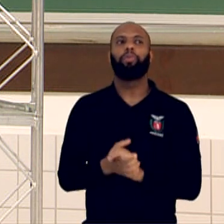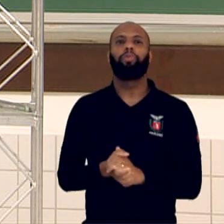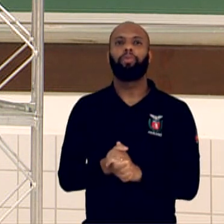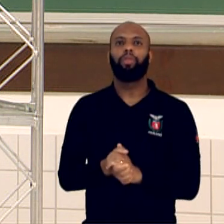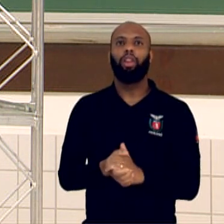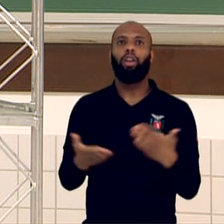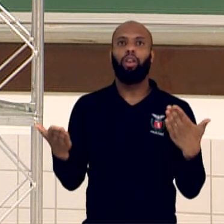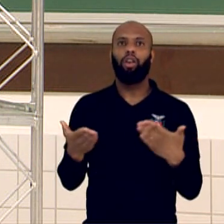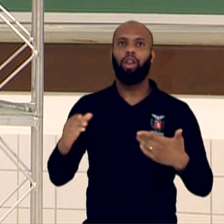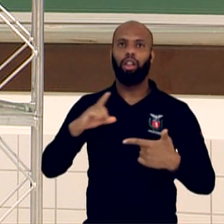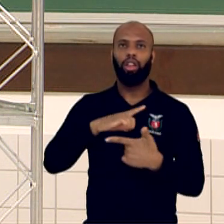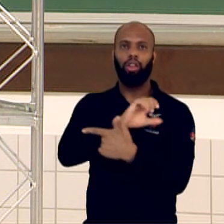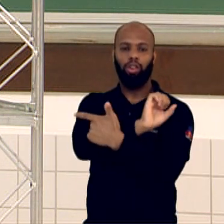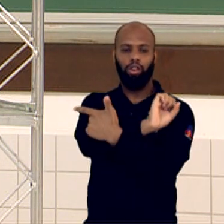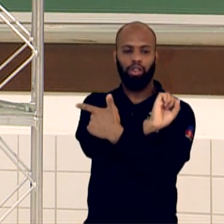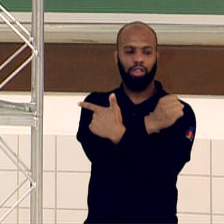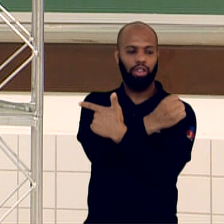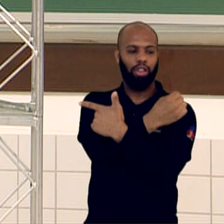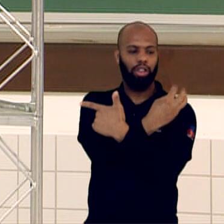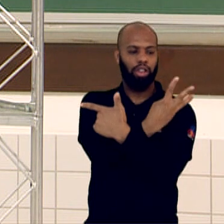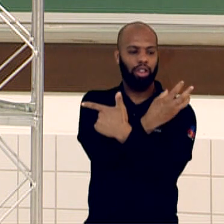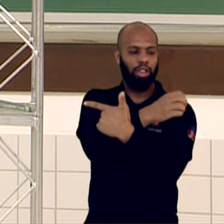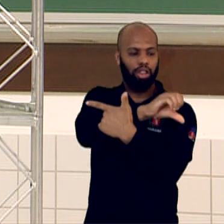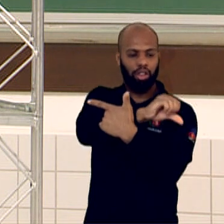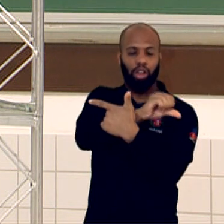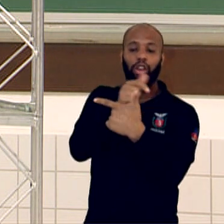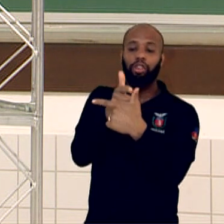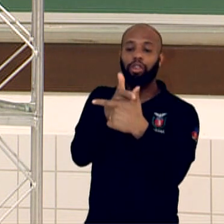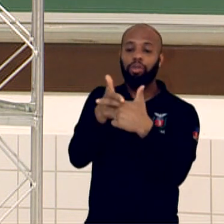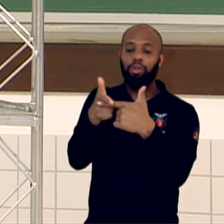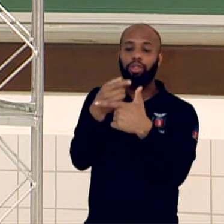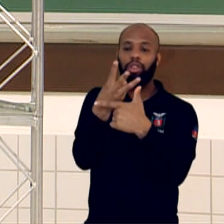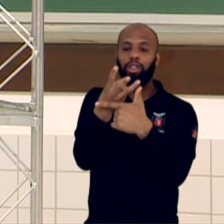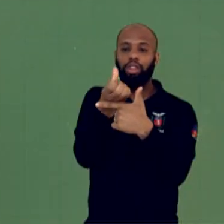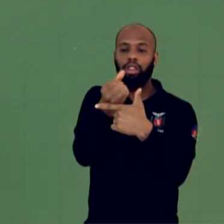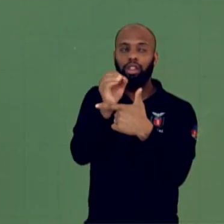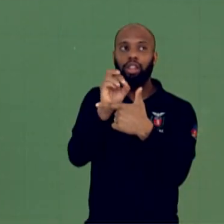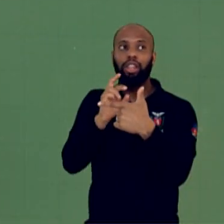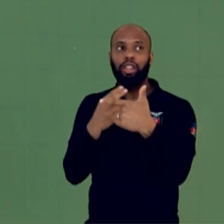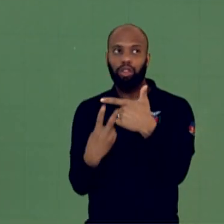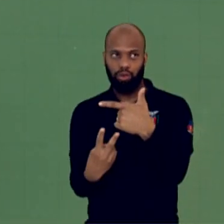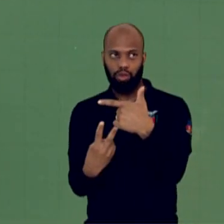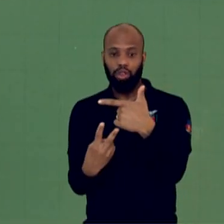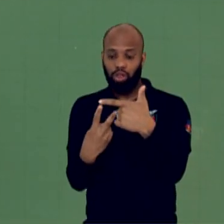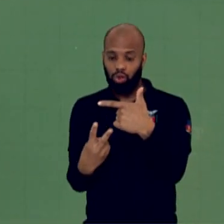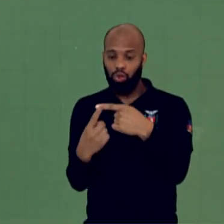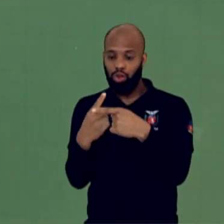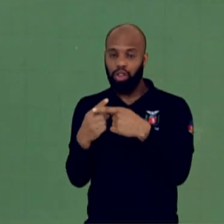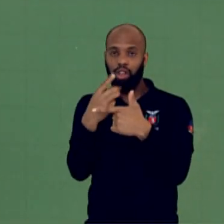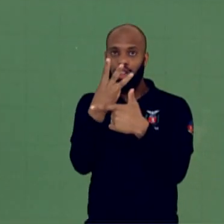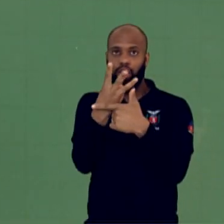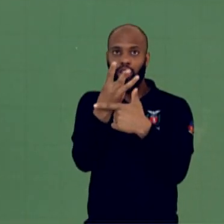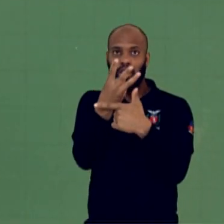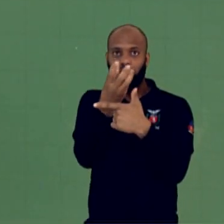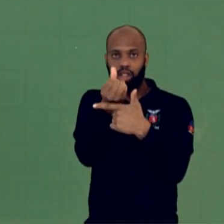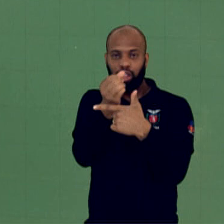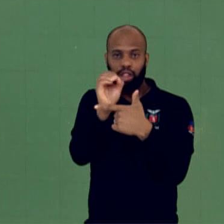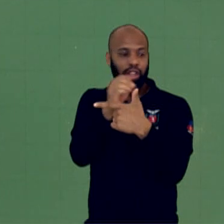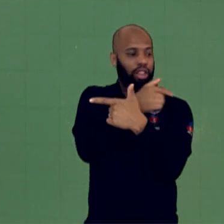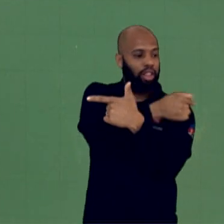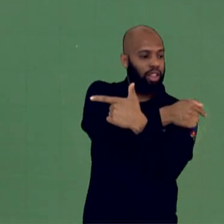caso, 839 dividido por 360 vai dar 2. 2 vezes 360,